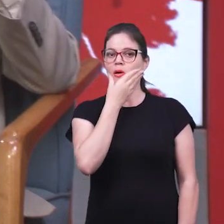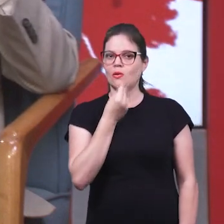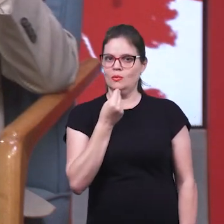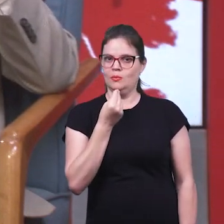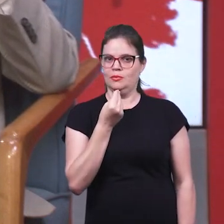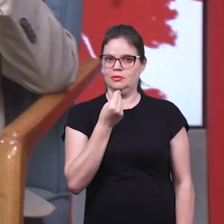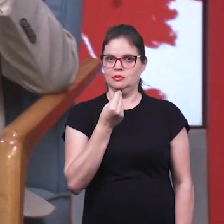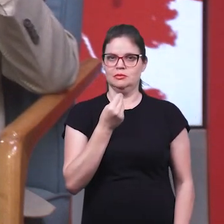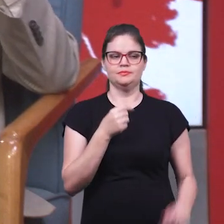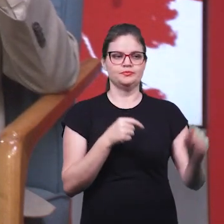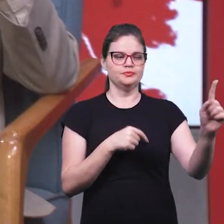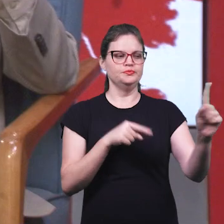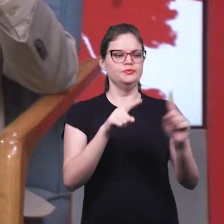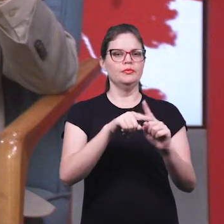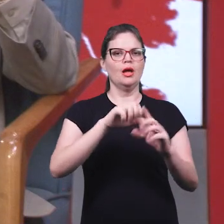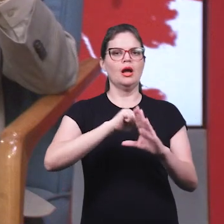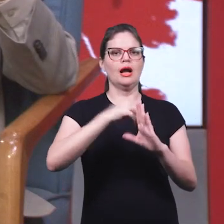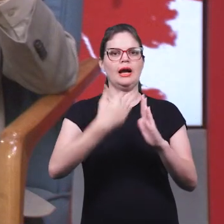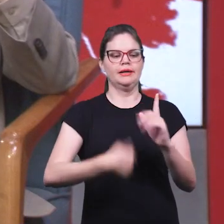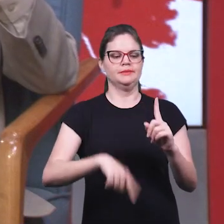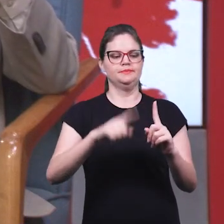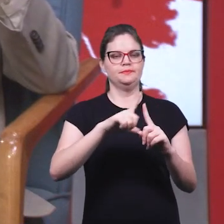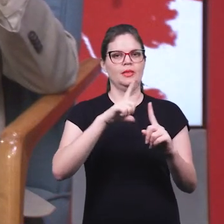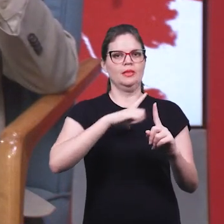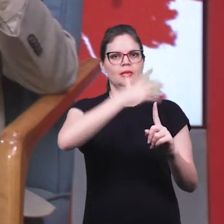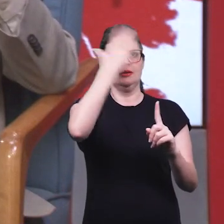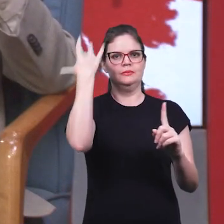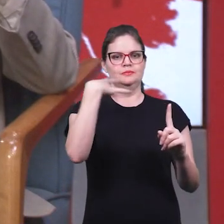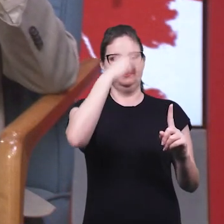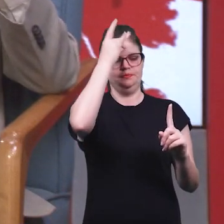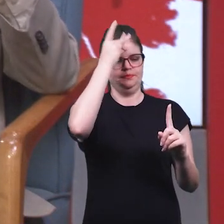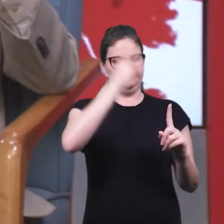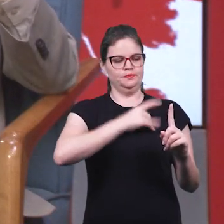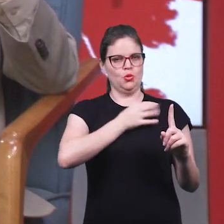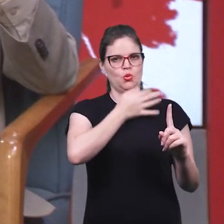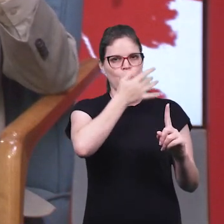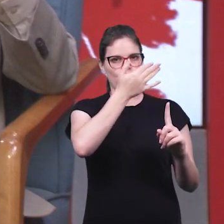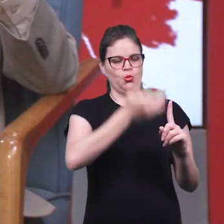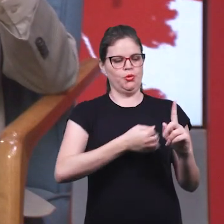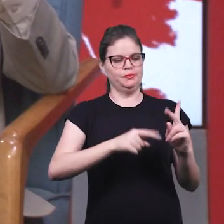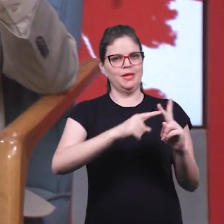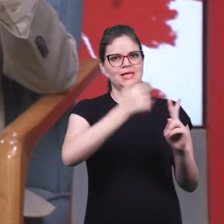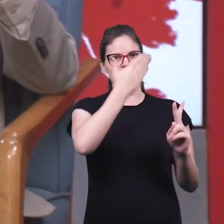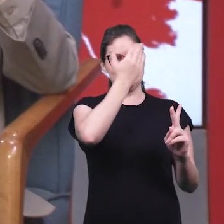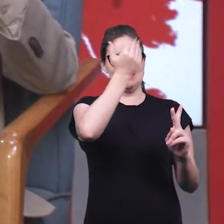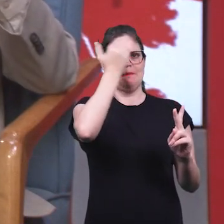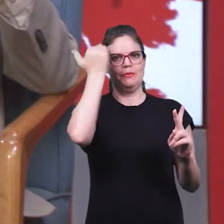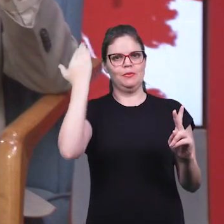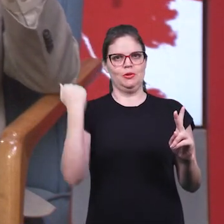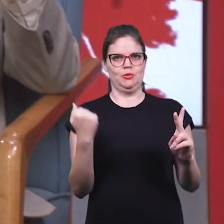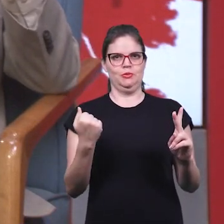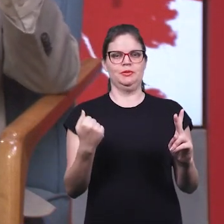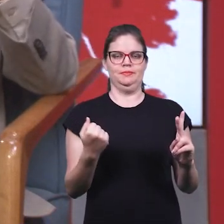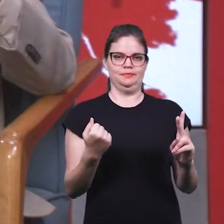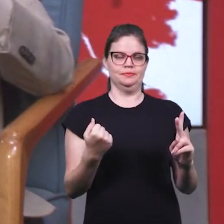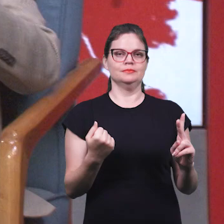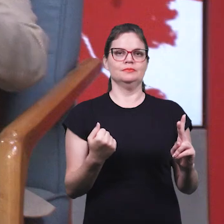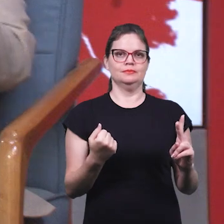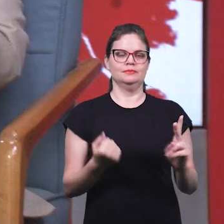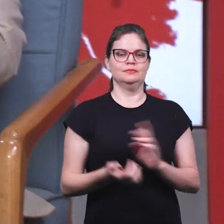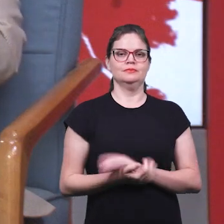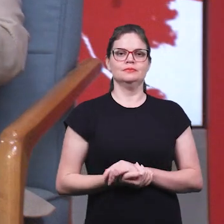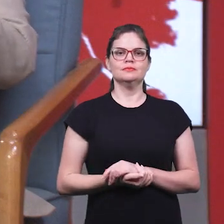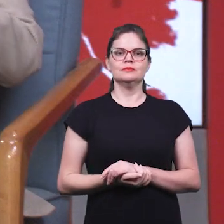varões? Que eles fossem cheios do Espírito Santo e de Sabedoria. Então, que mostra.